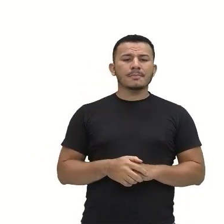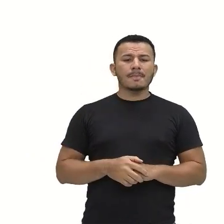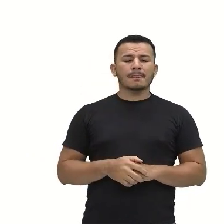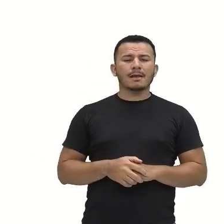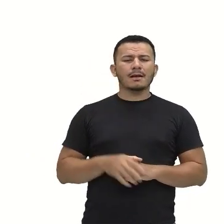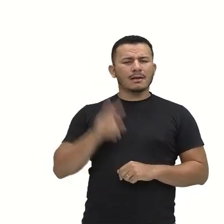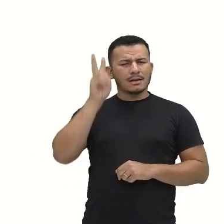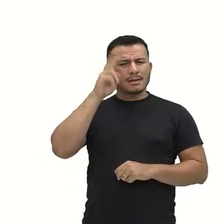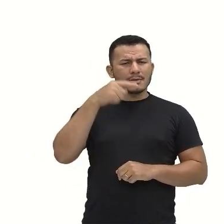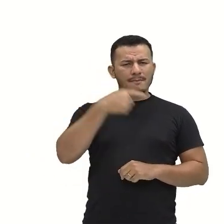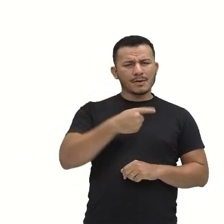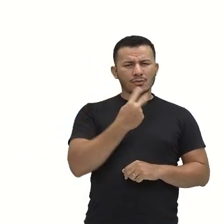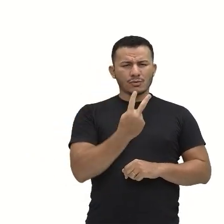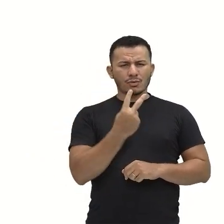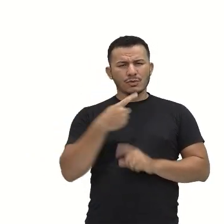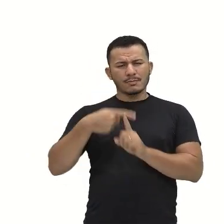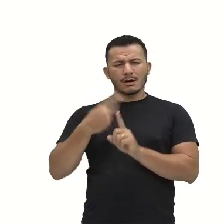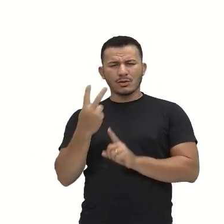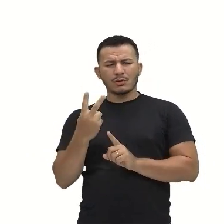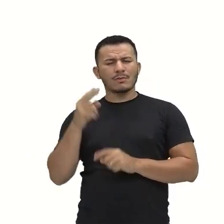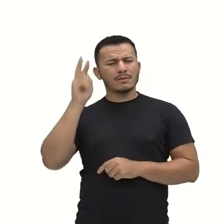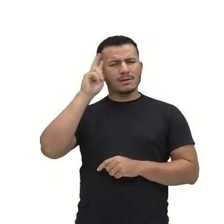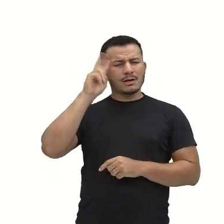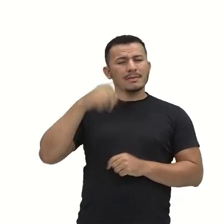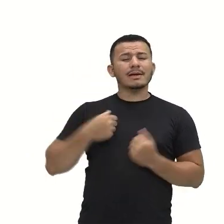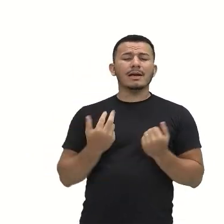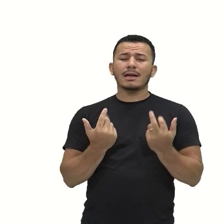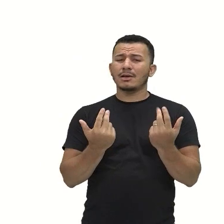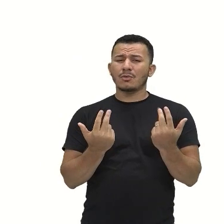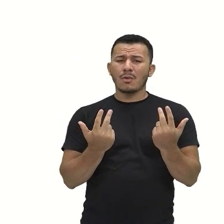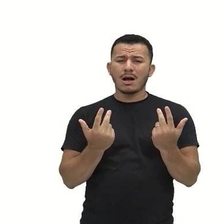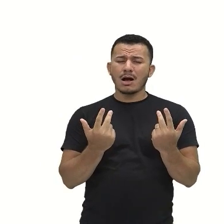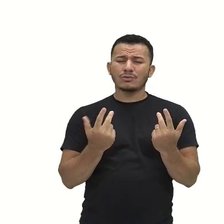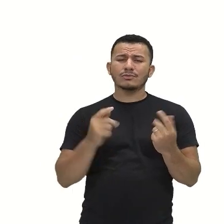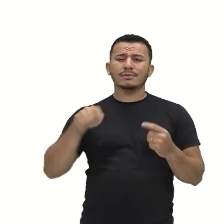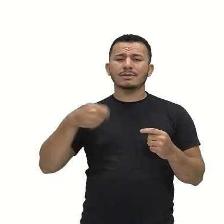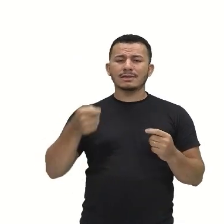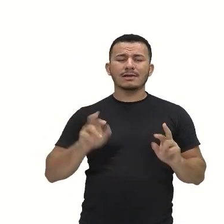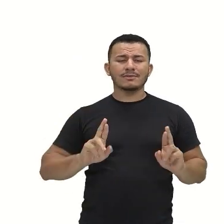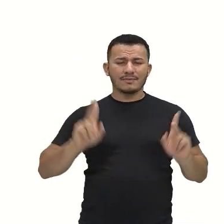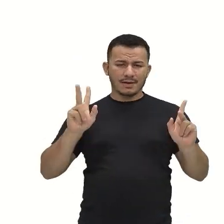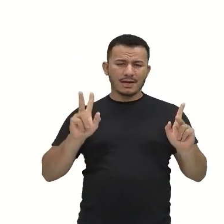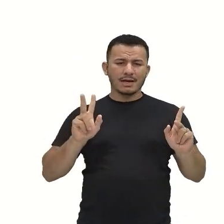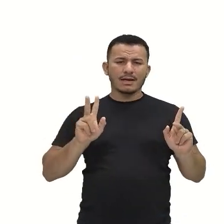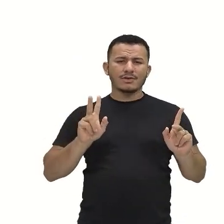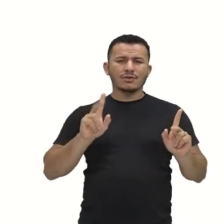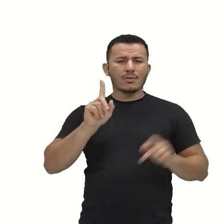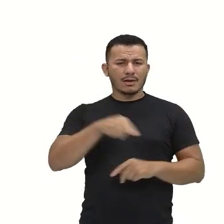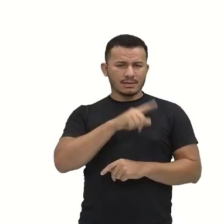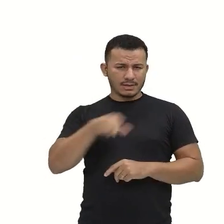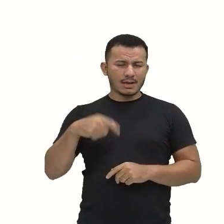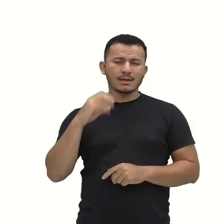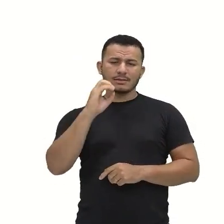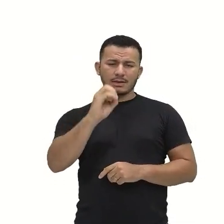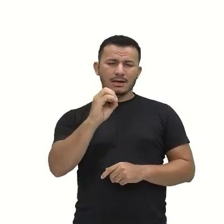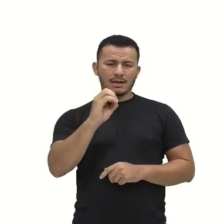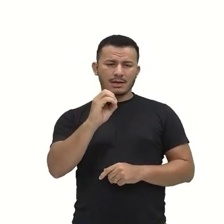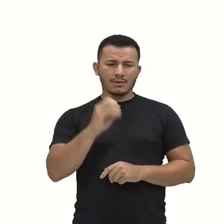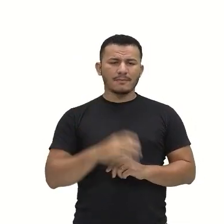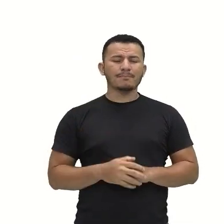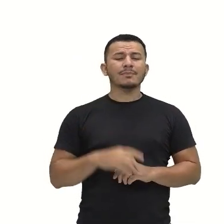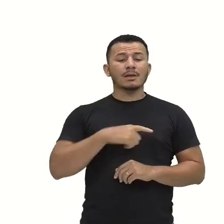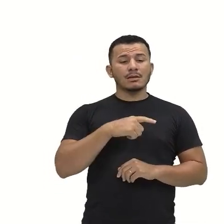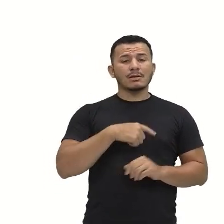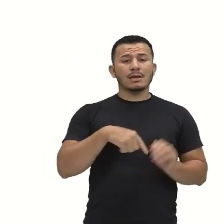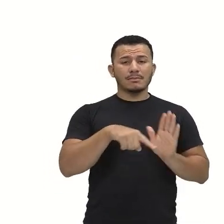vão desaparecer. Por quê, professor? Porque eles são iguais com sinais contrários. Isso daqui vai me dar 0. O que sobrou? Sobrou,